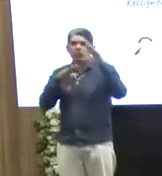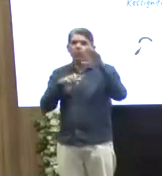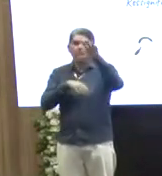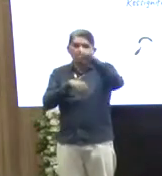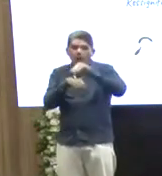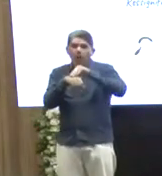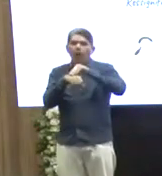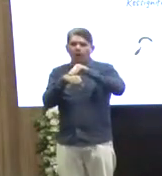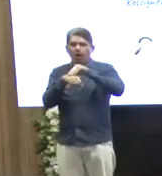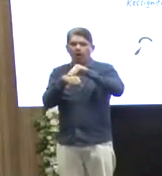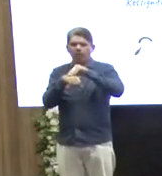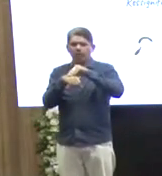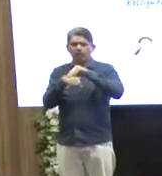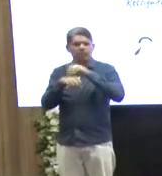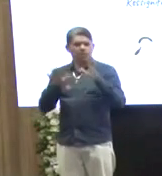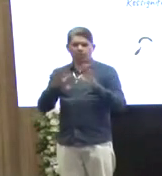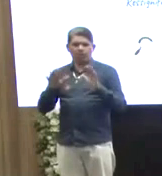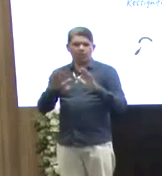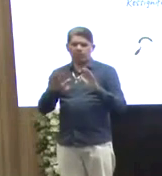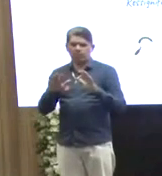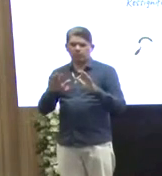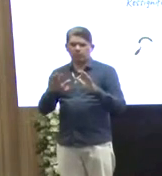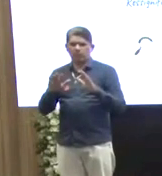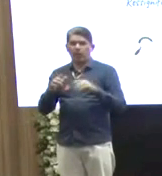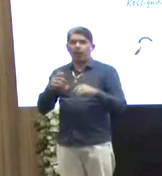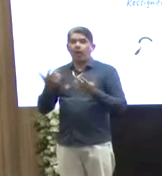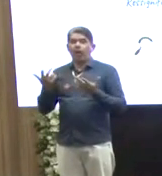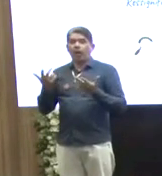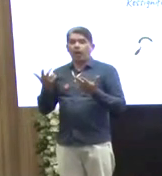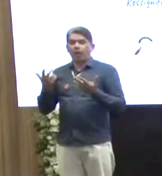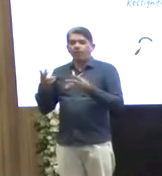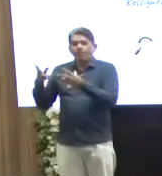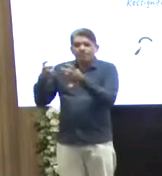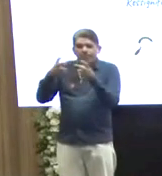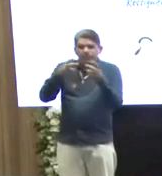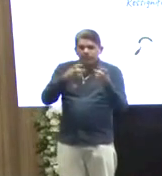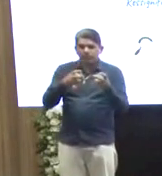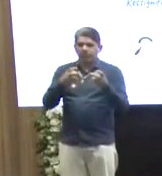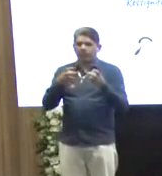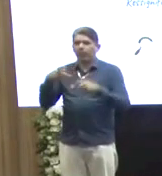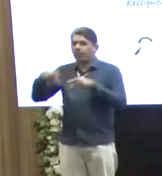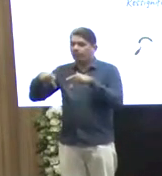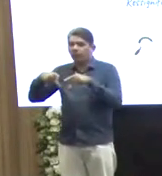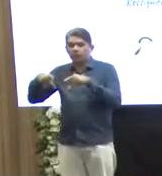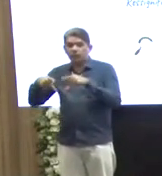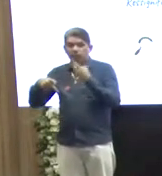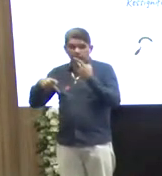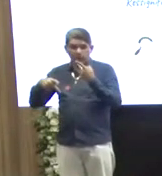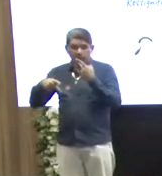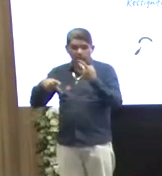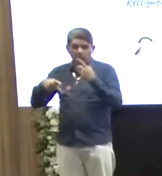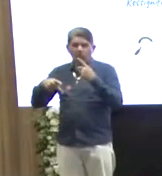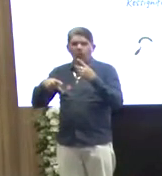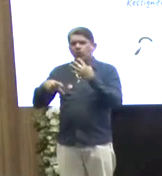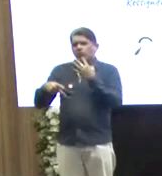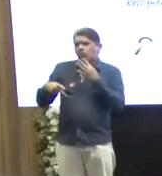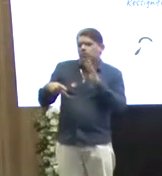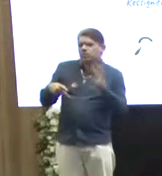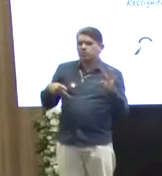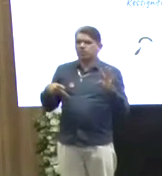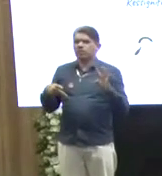E a gente tem que ampliar a nossa própria experiência. Porque a nossa tendência é a gente fixar na minha experiência